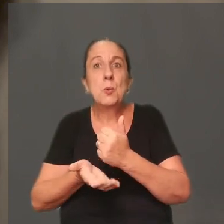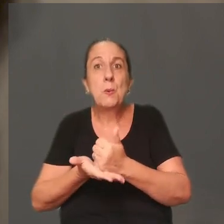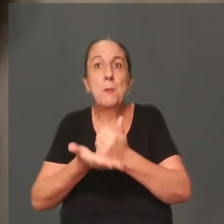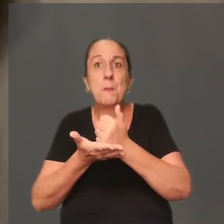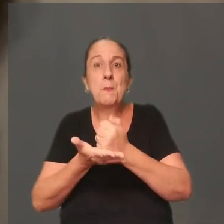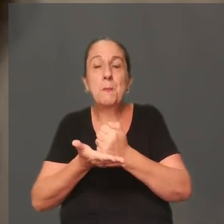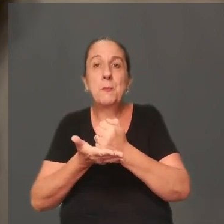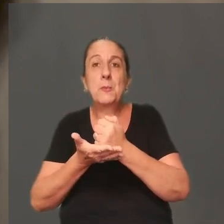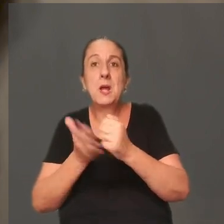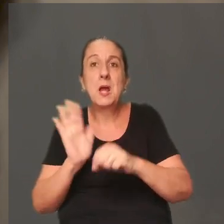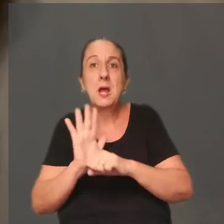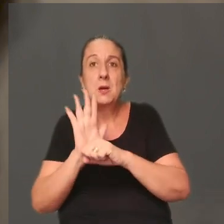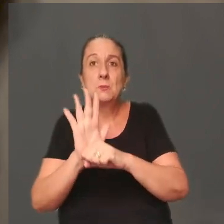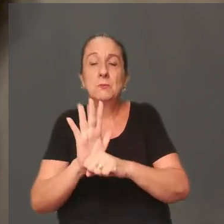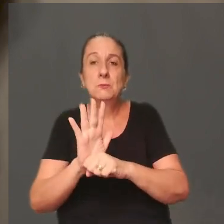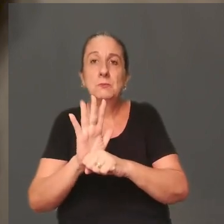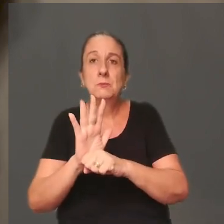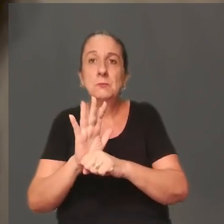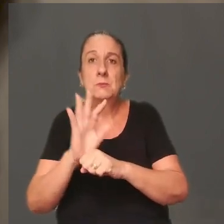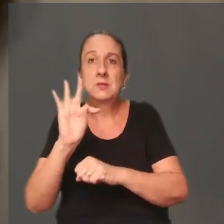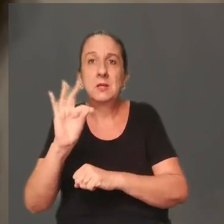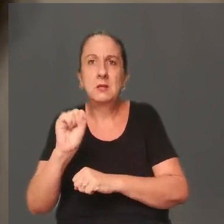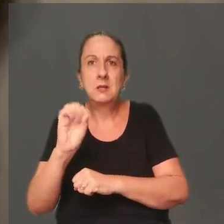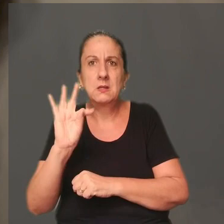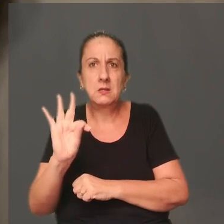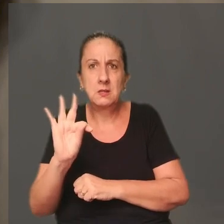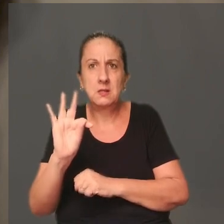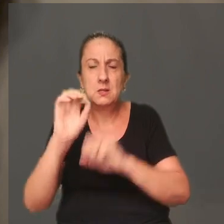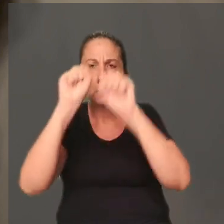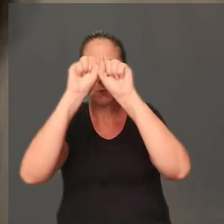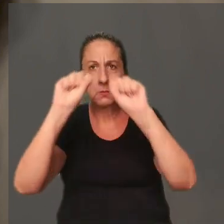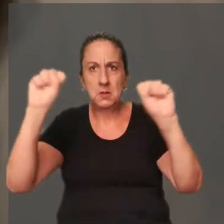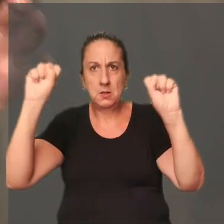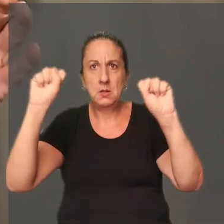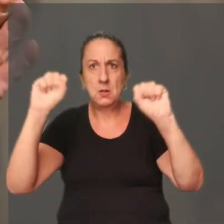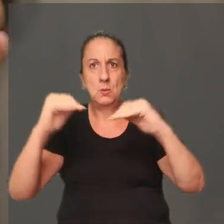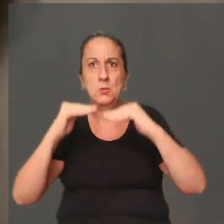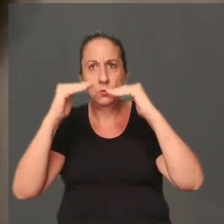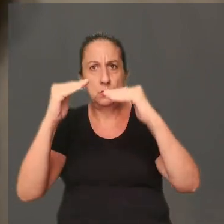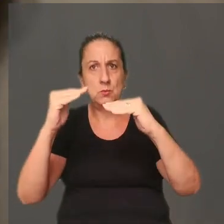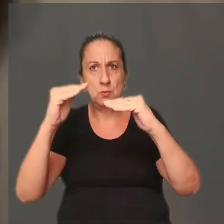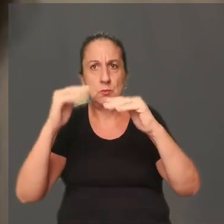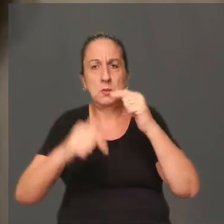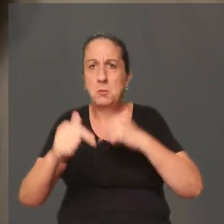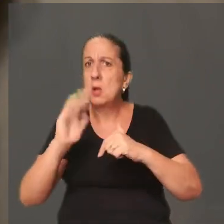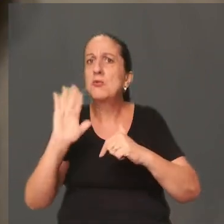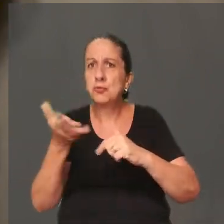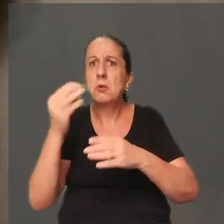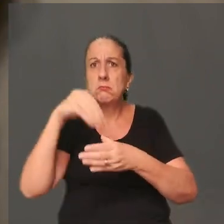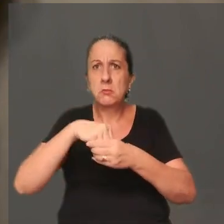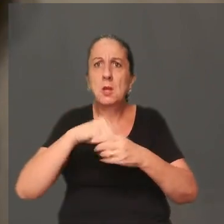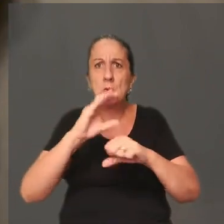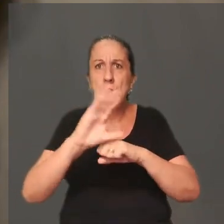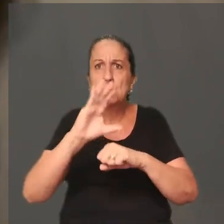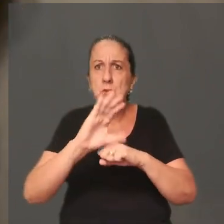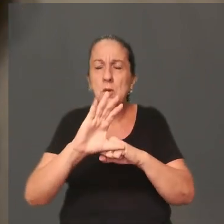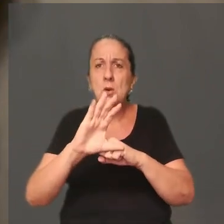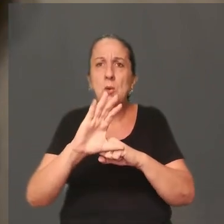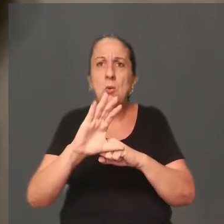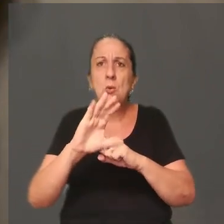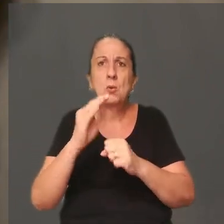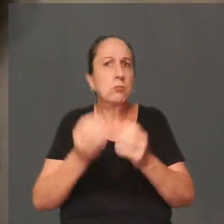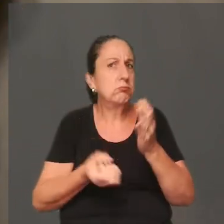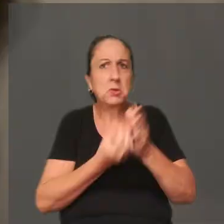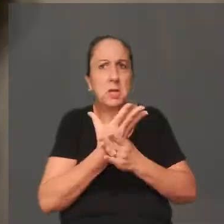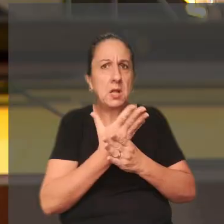Constituição quanto ao Tribunal Superior do Trabalho, porque o Tribunal Superior do Trabalho já está na Constituição desde